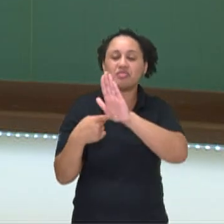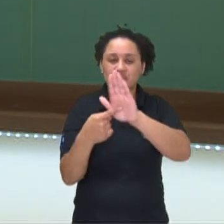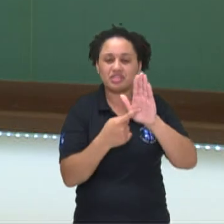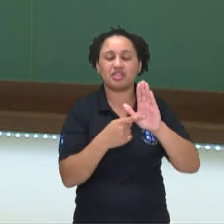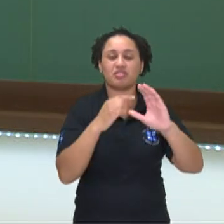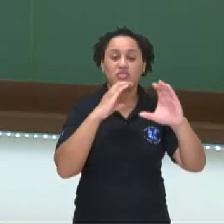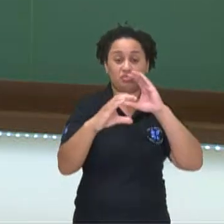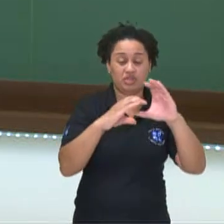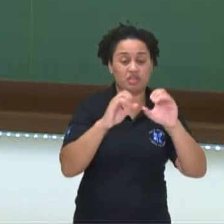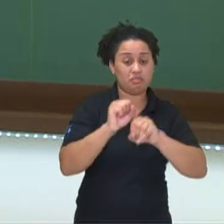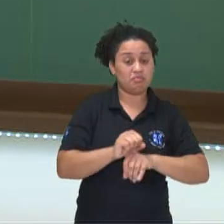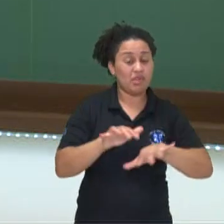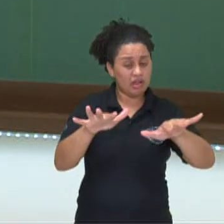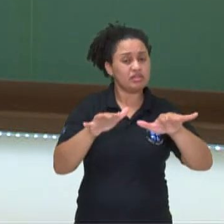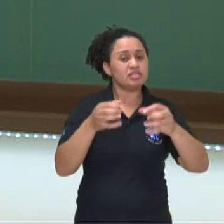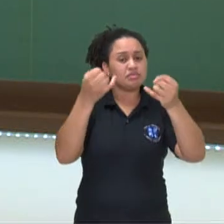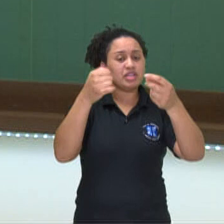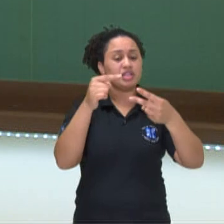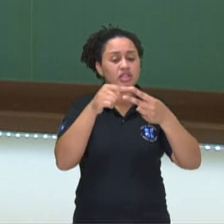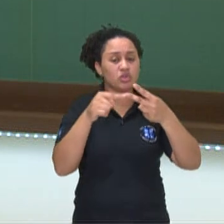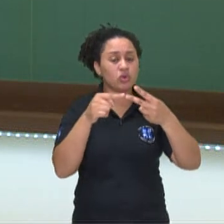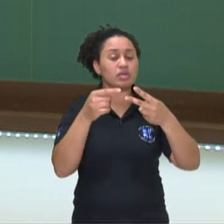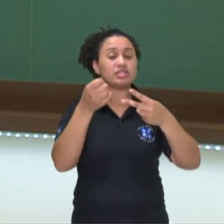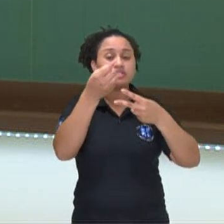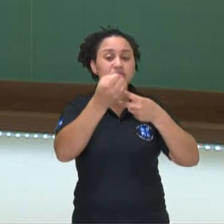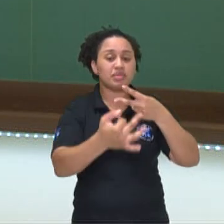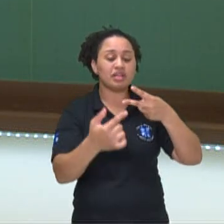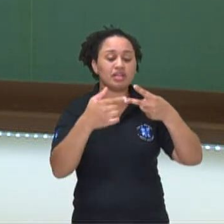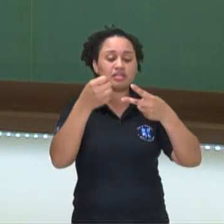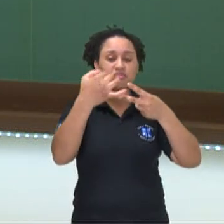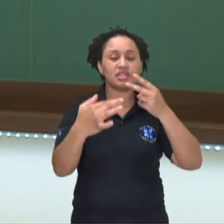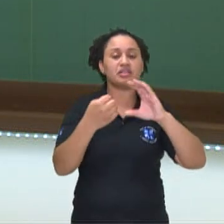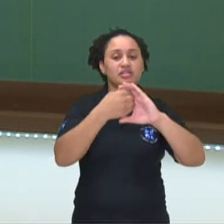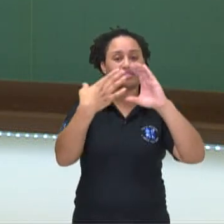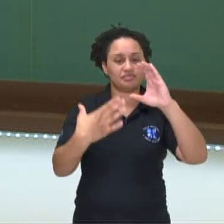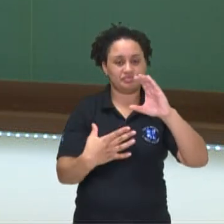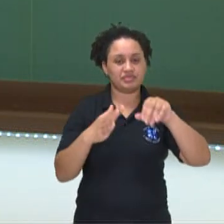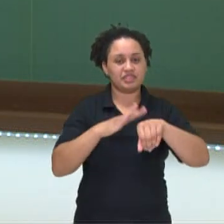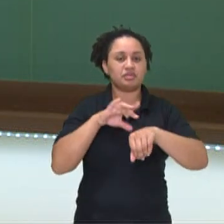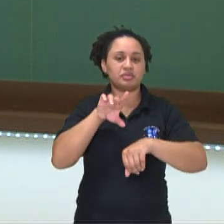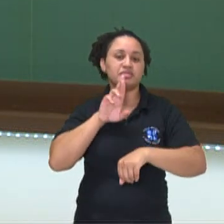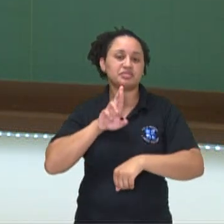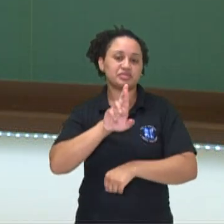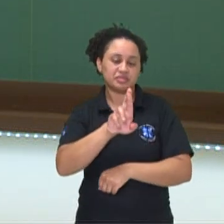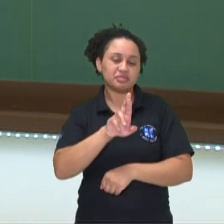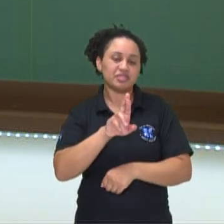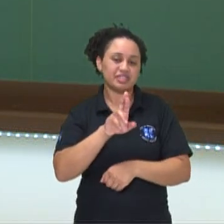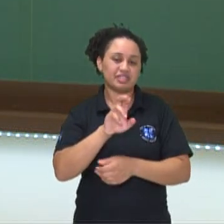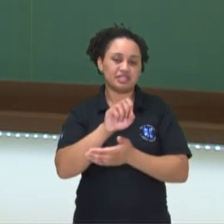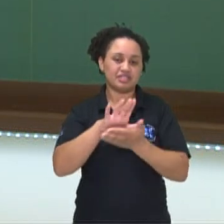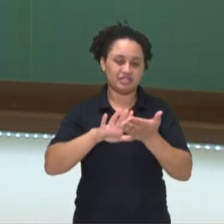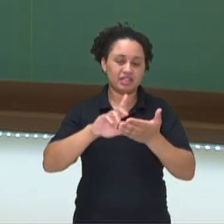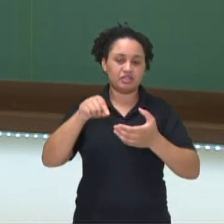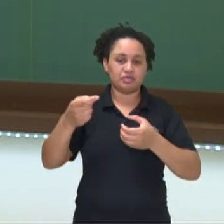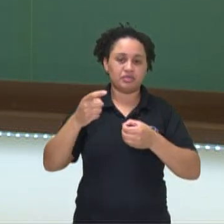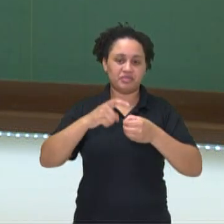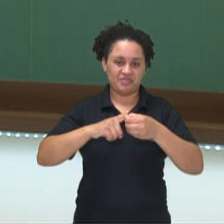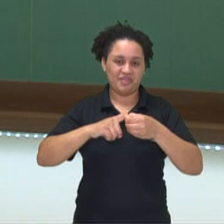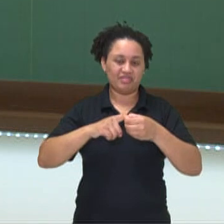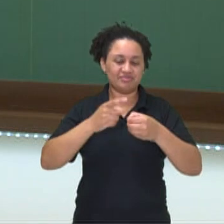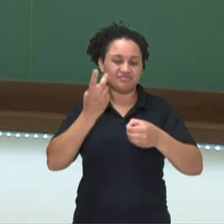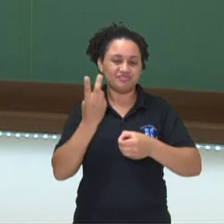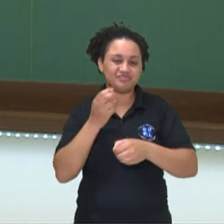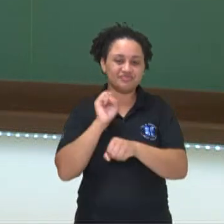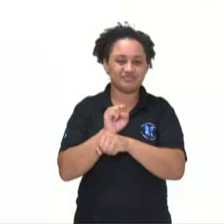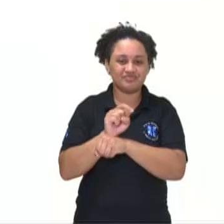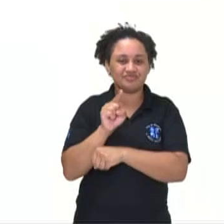você conhece, cite 2 ali e descreva algumas das suas características. O tempo vai aparecer aqui na tela e a Jéssica e eu estamos